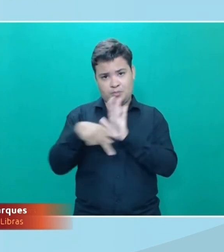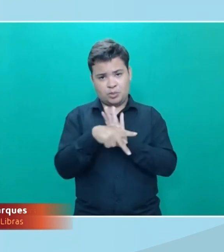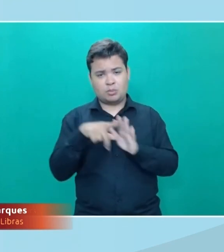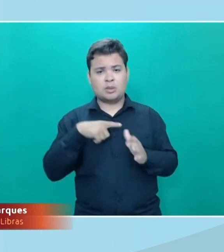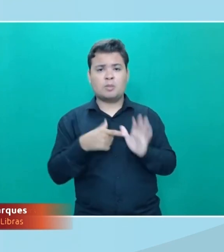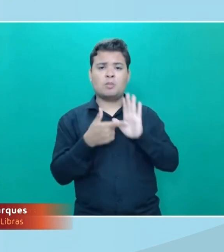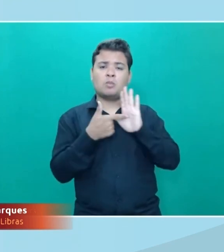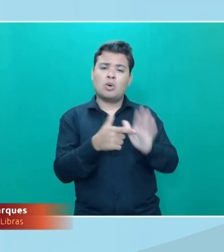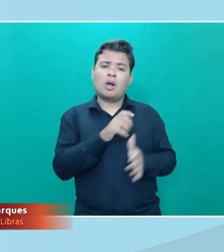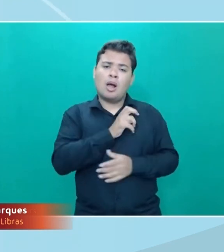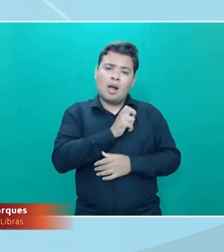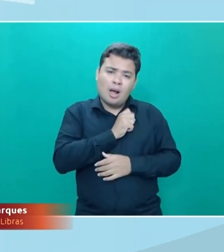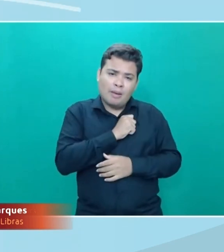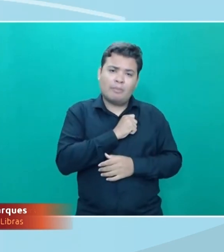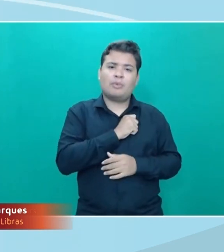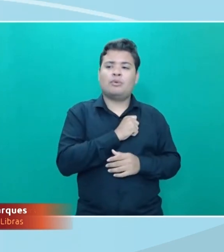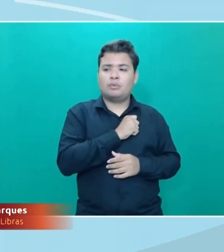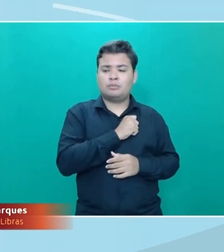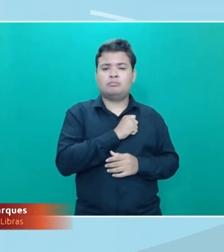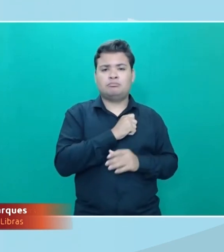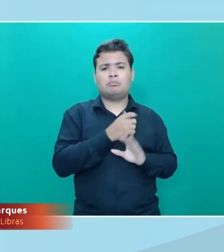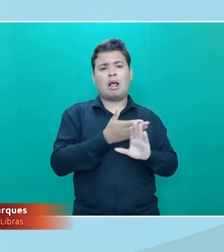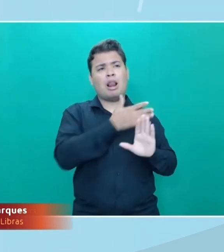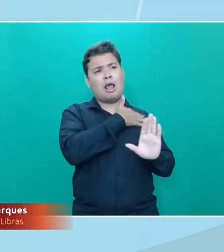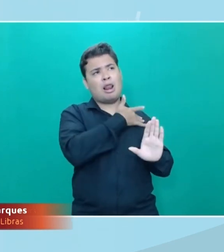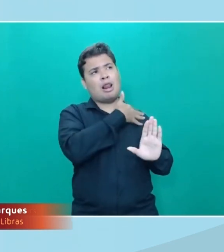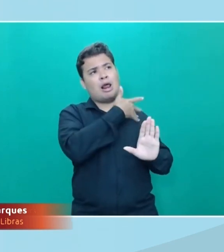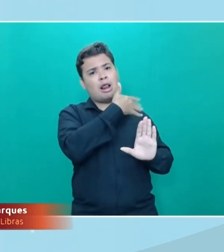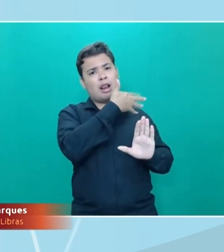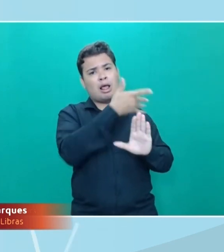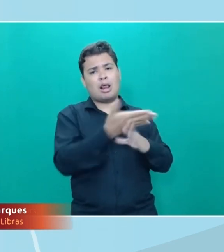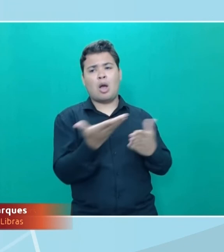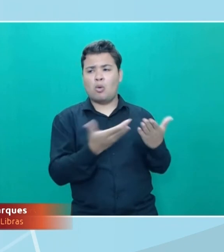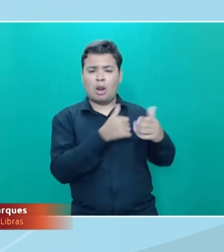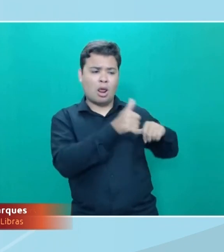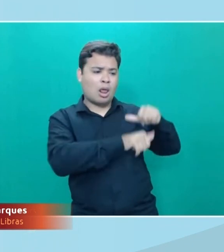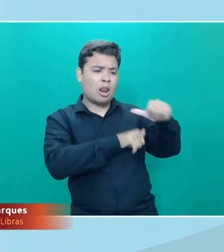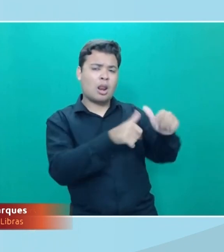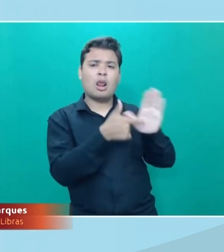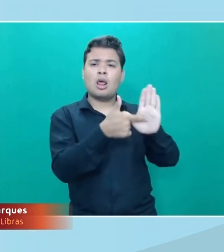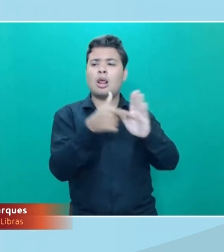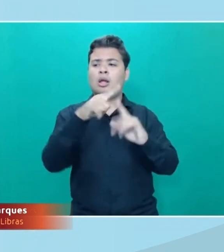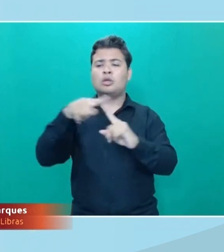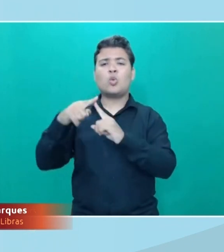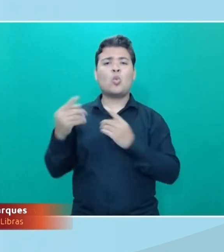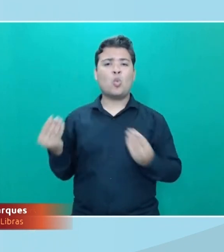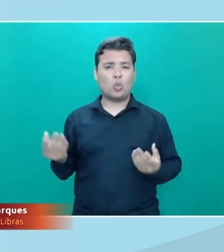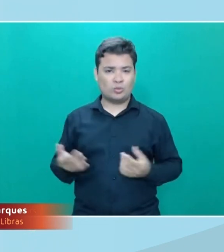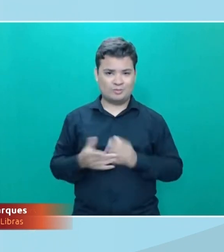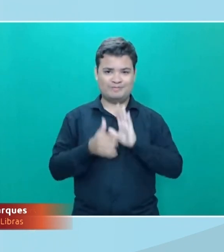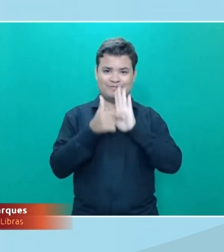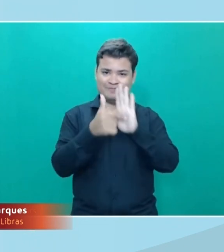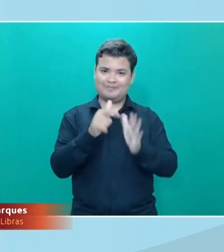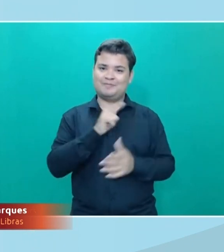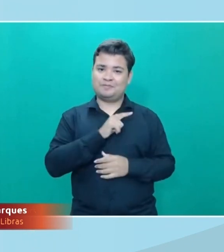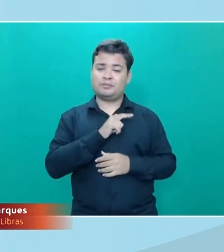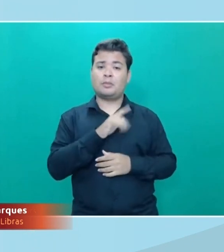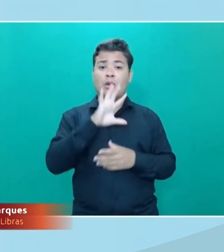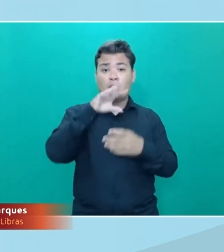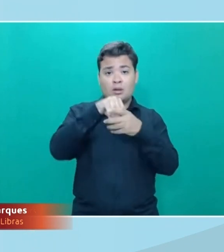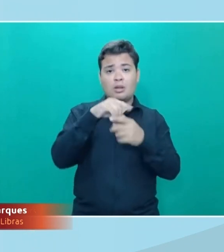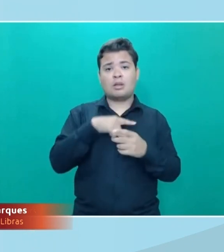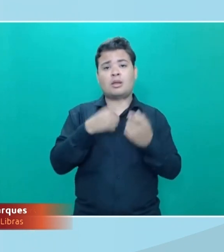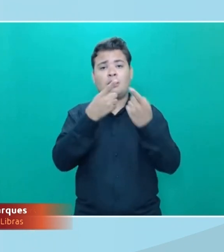amor, desde a antiguidade até a época contemporânea. O espetáculo é estruturado com canções